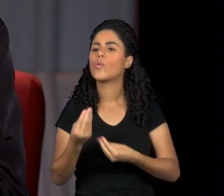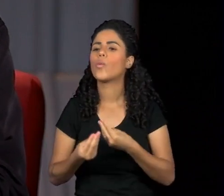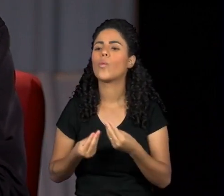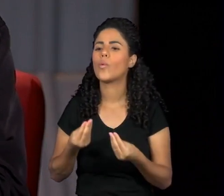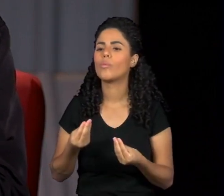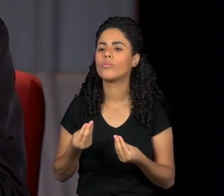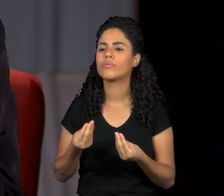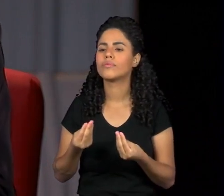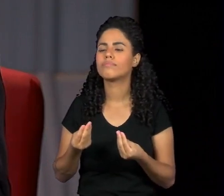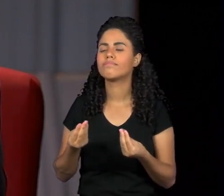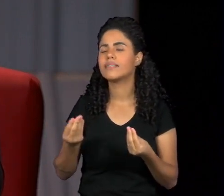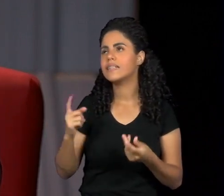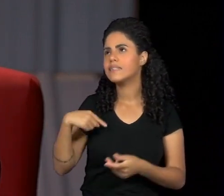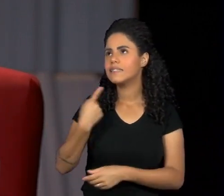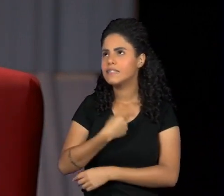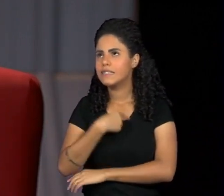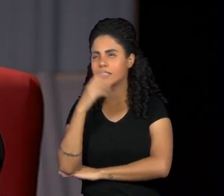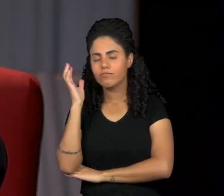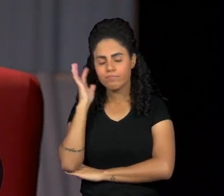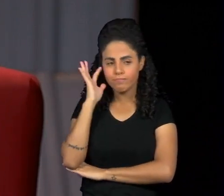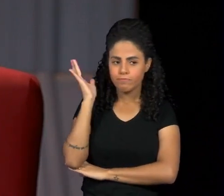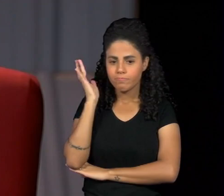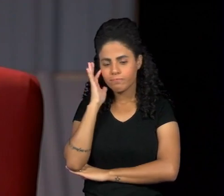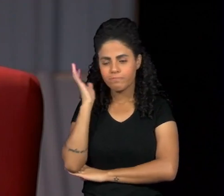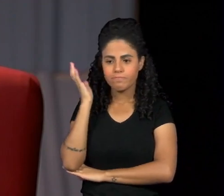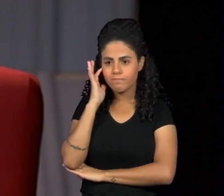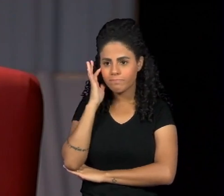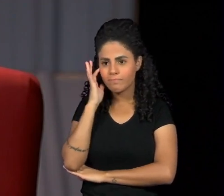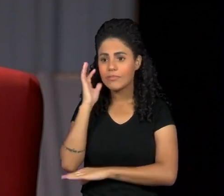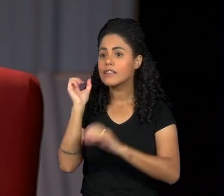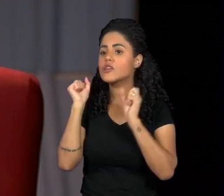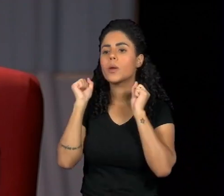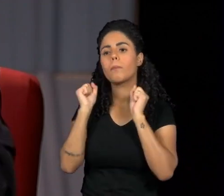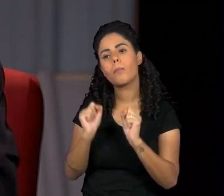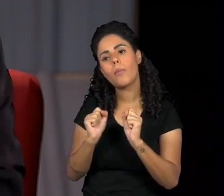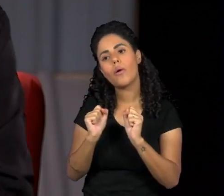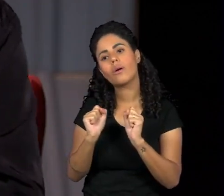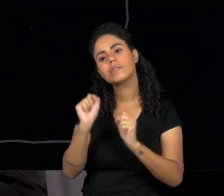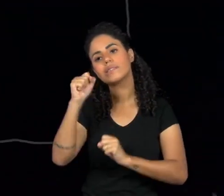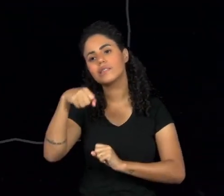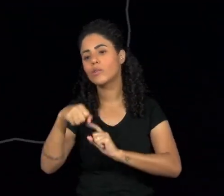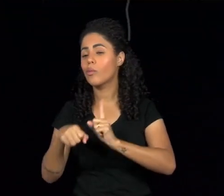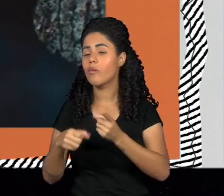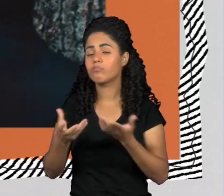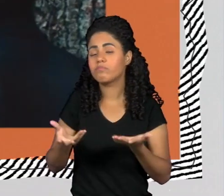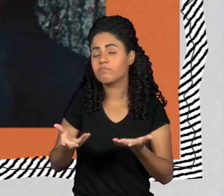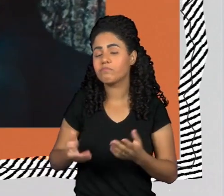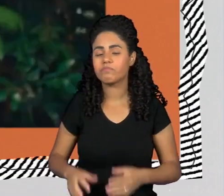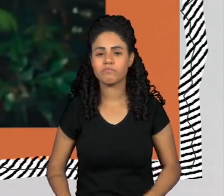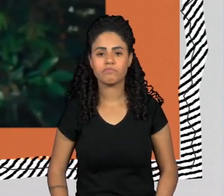maneira a gente pensa ser a utopia do que pode ser o Brasil, né? Sim.